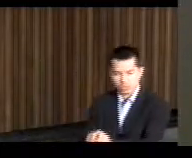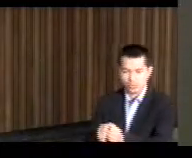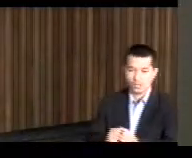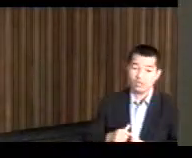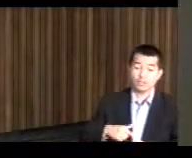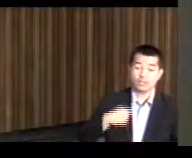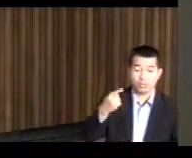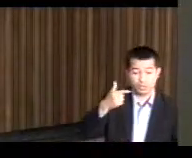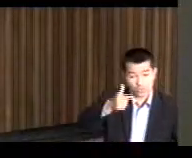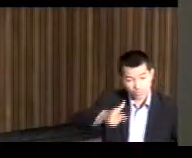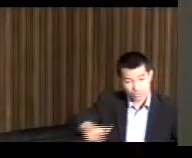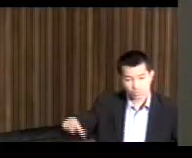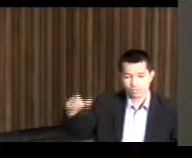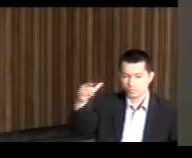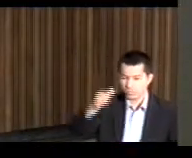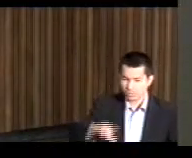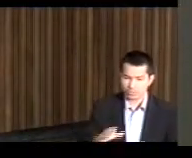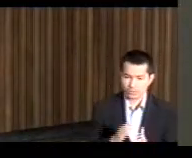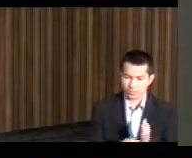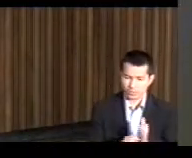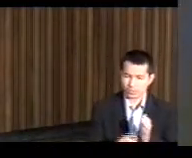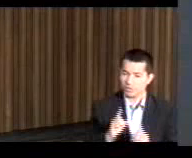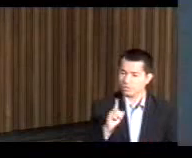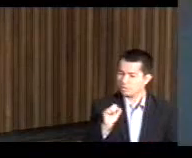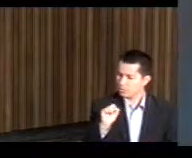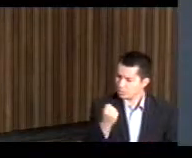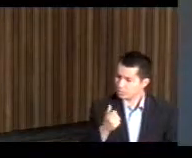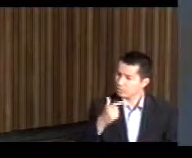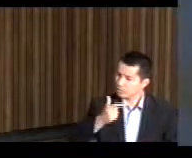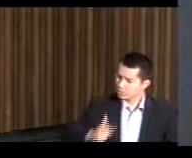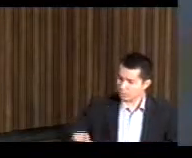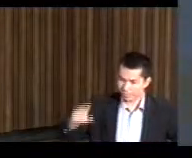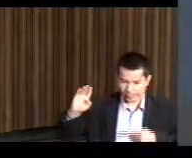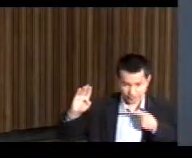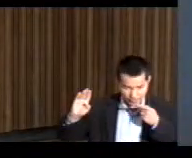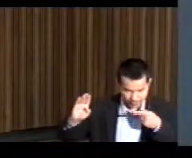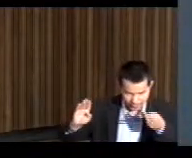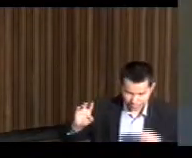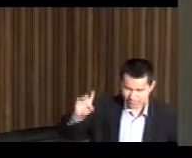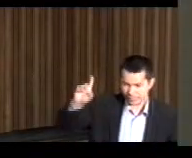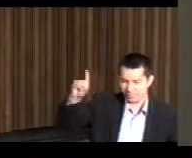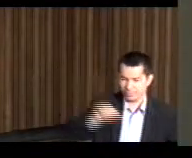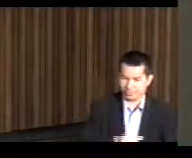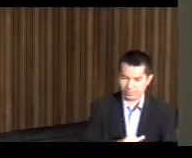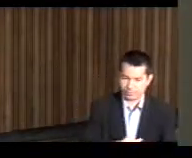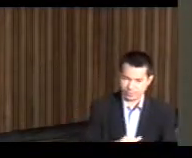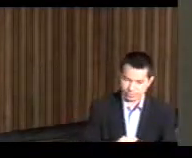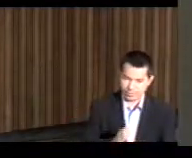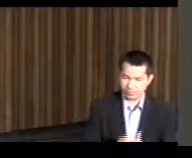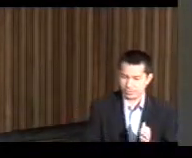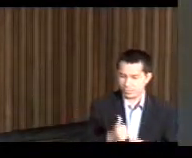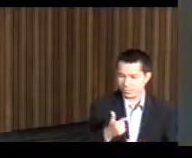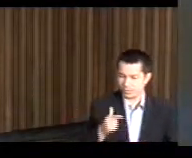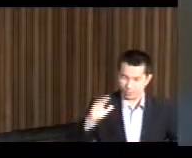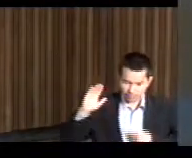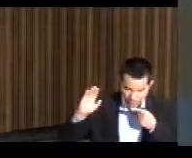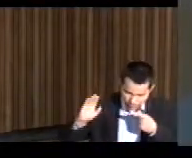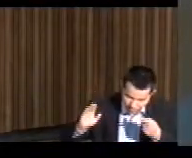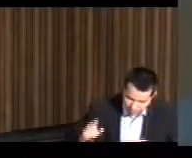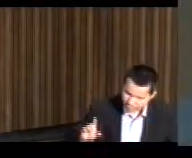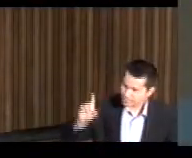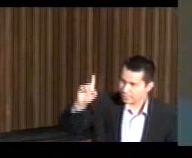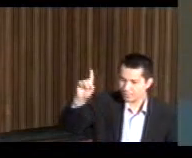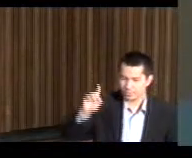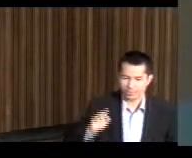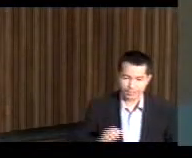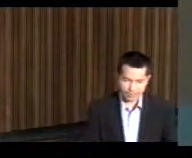outra vez. Se a gente olhar o capítulo 18, esse assunto vai voltar outra vez, porque Deus está dizendo: olha, eu quero